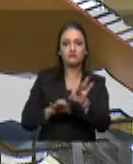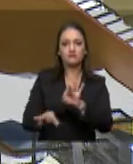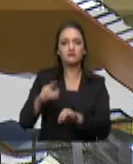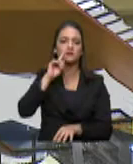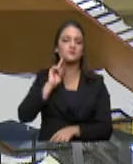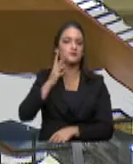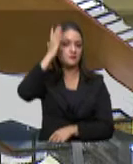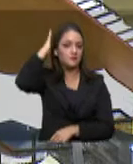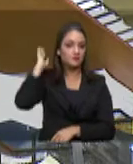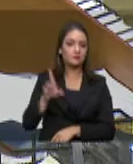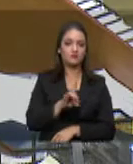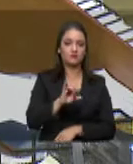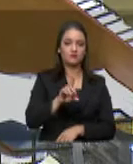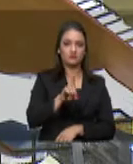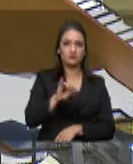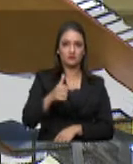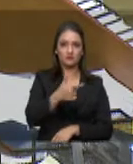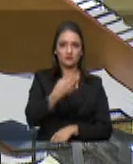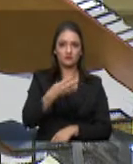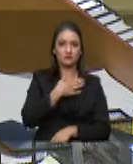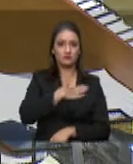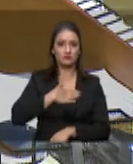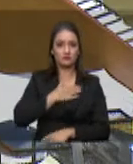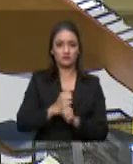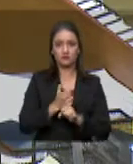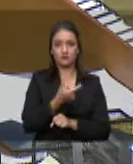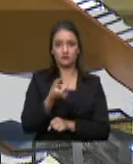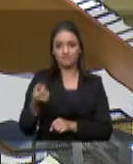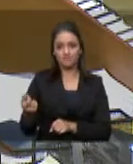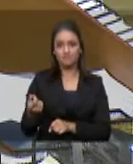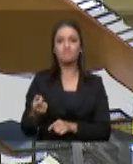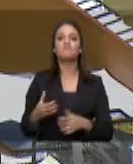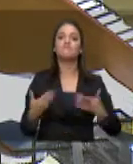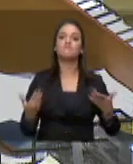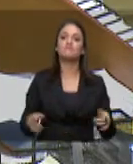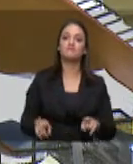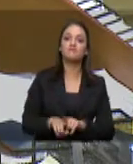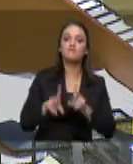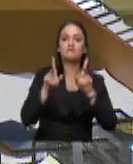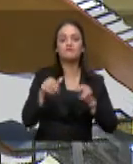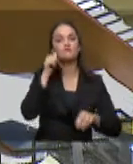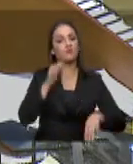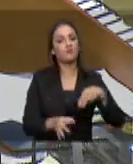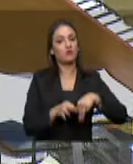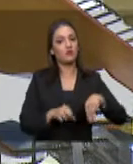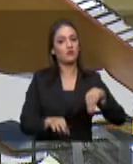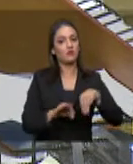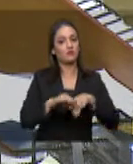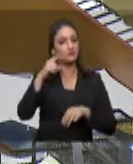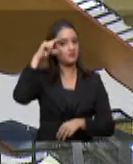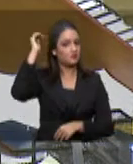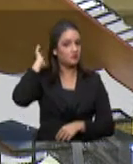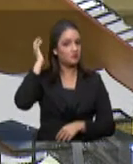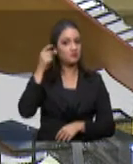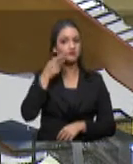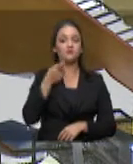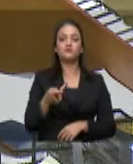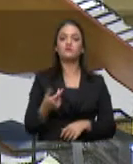24 de agosto de 2020. Como disse com grande propriedade a ministra Rosa Weber, nos autos da